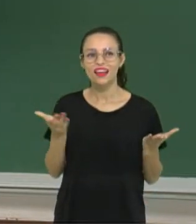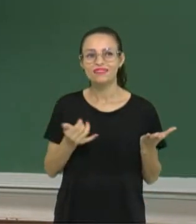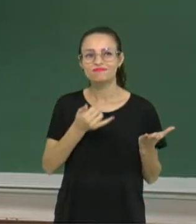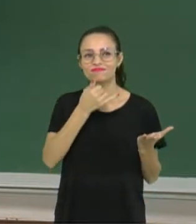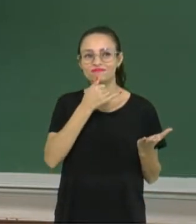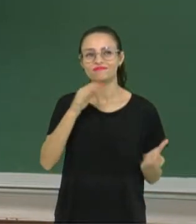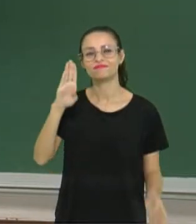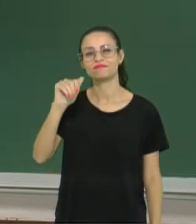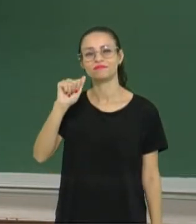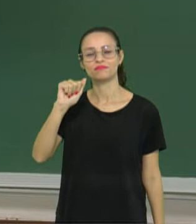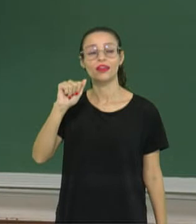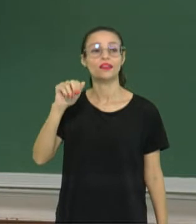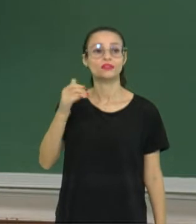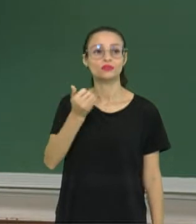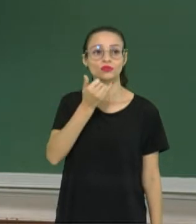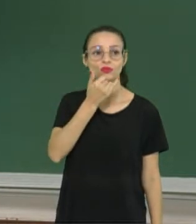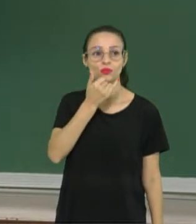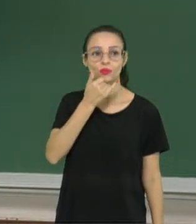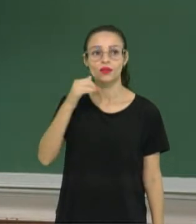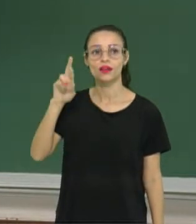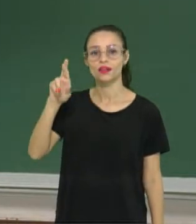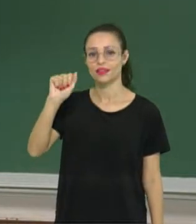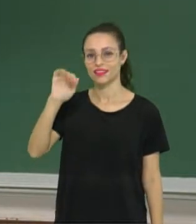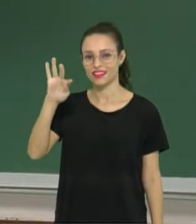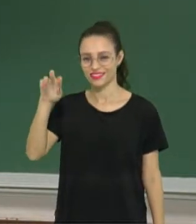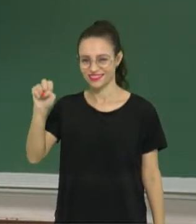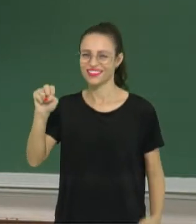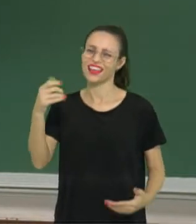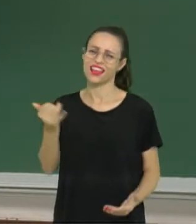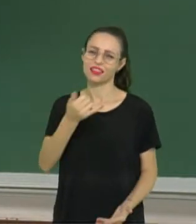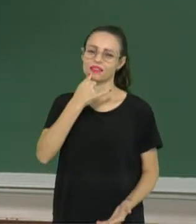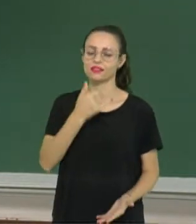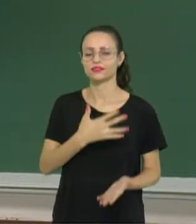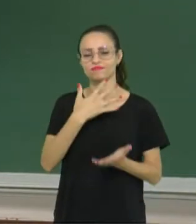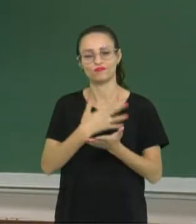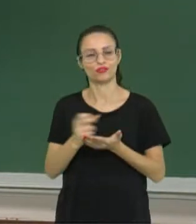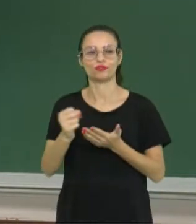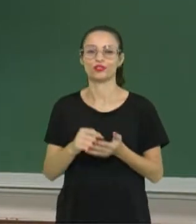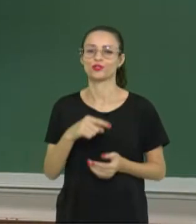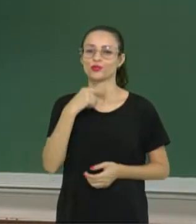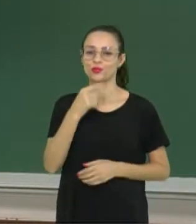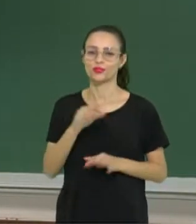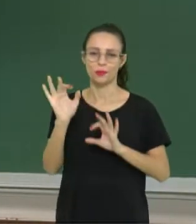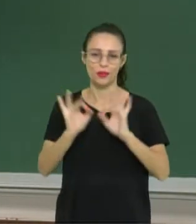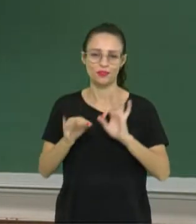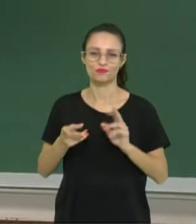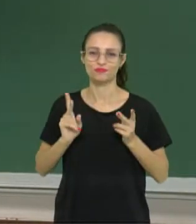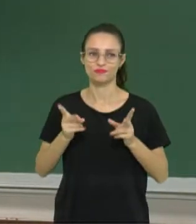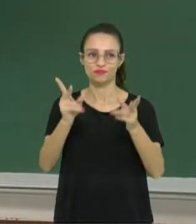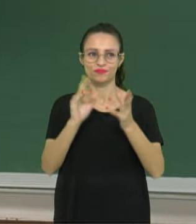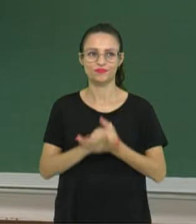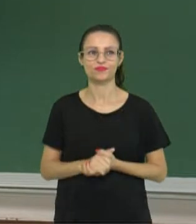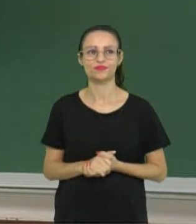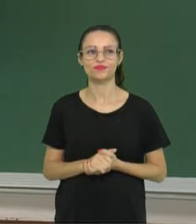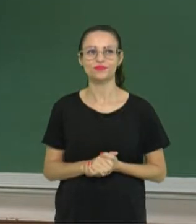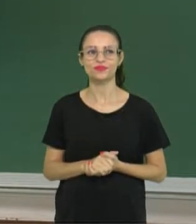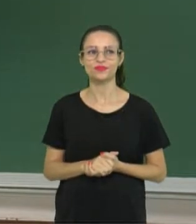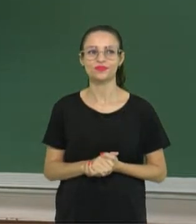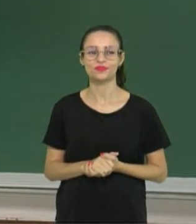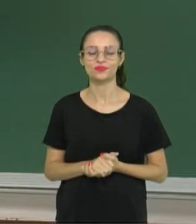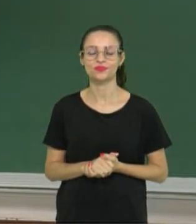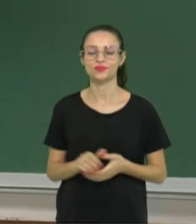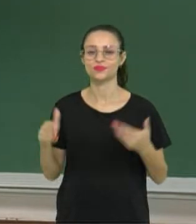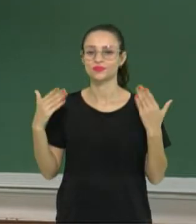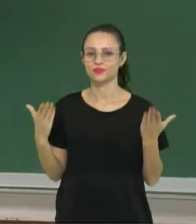que pena que ele não conseguiu seguir de acordo com o plano dele, ok? Fill the gaps.